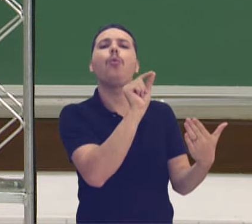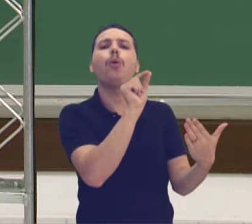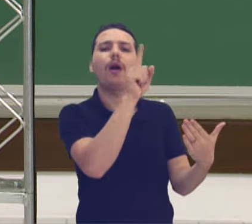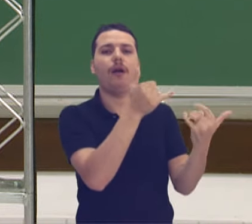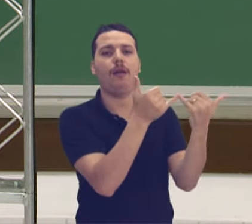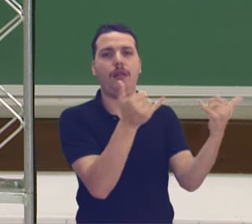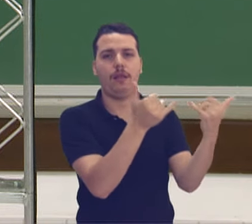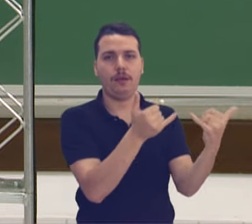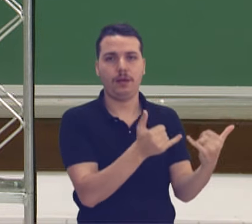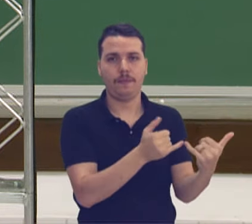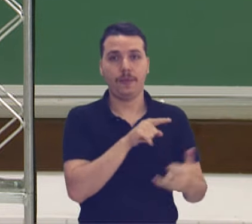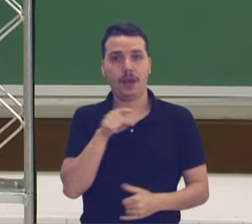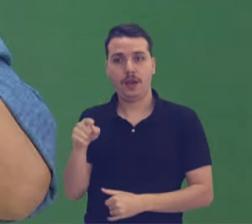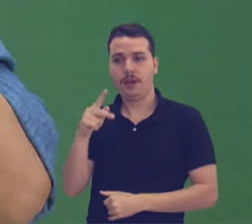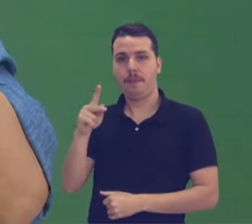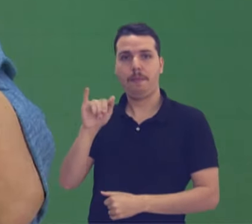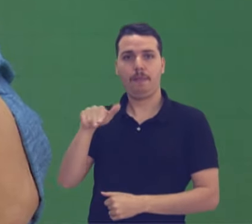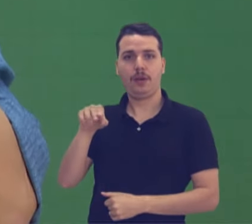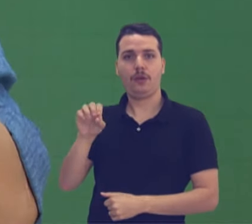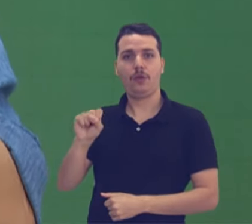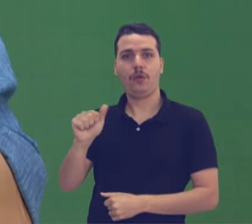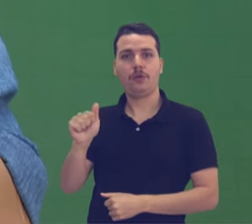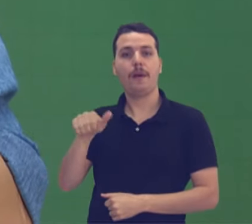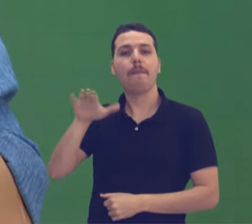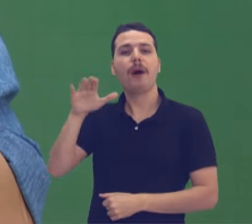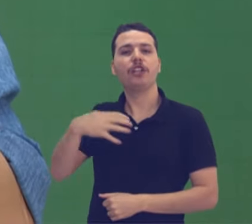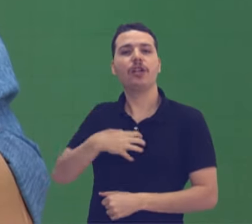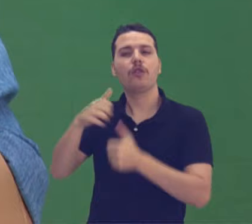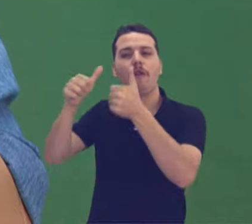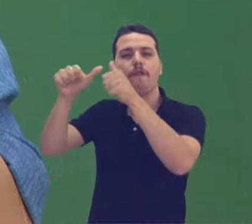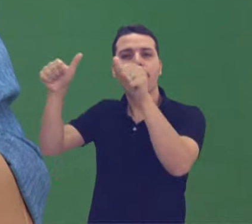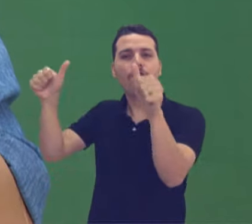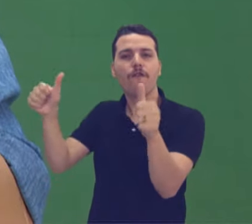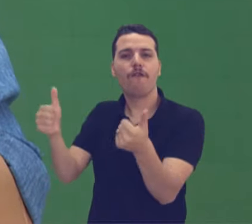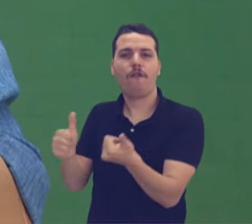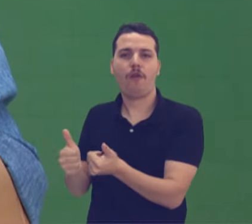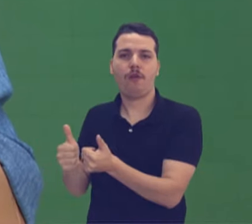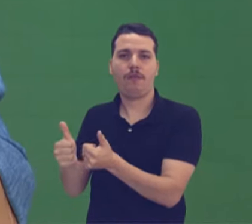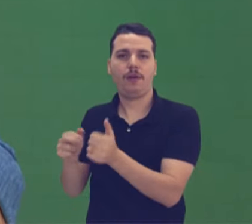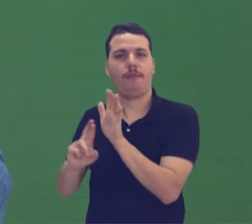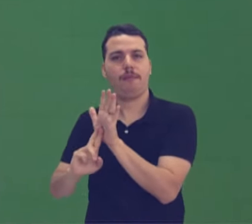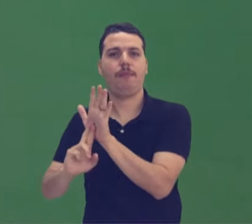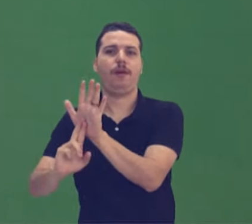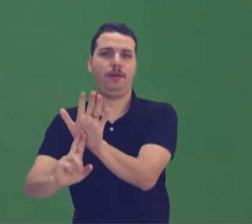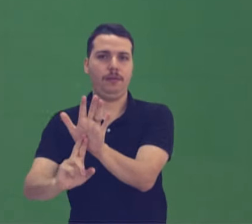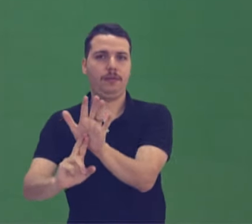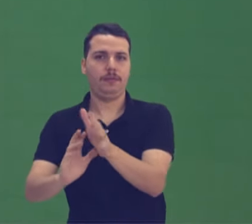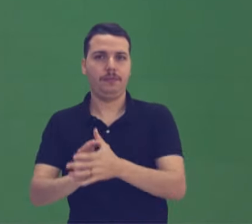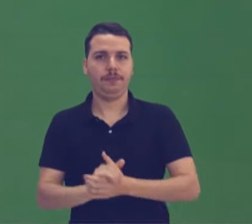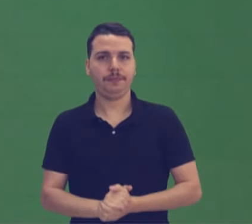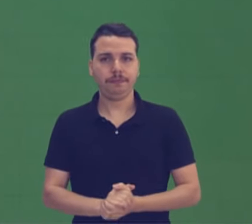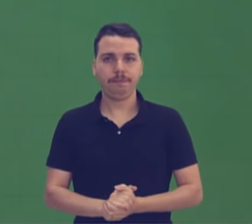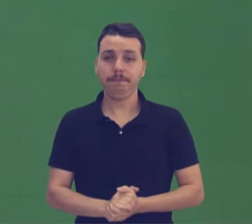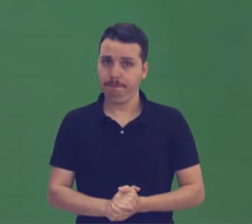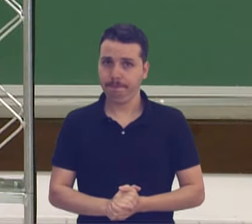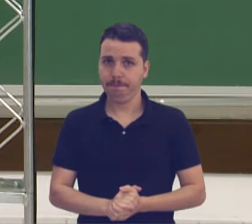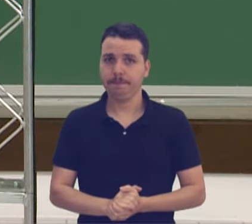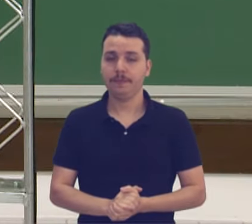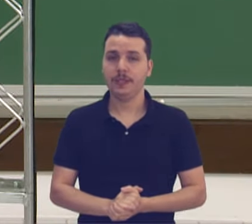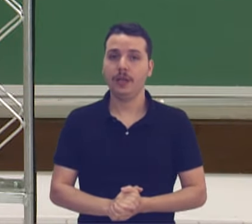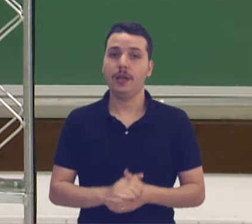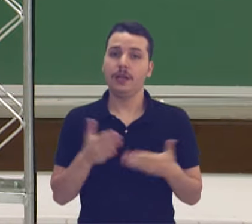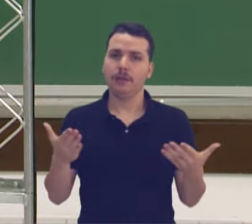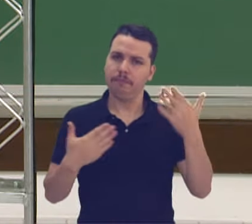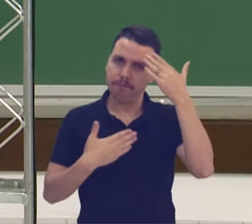certo e o que nós já vai questão da forma na sua representação certo o